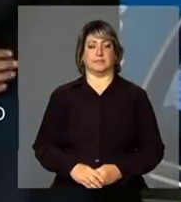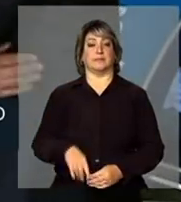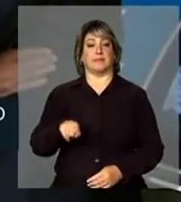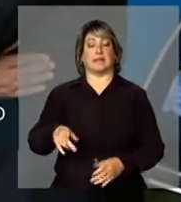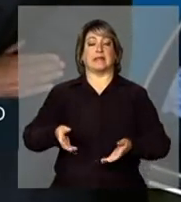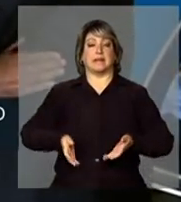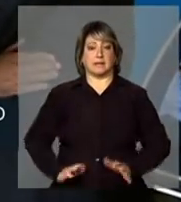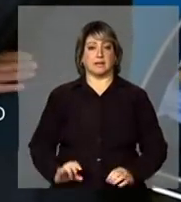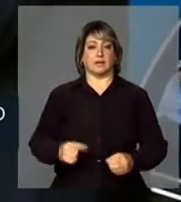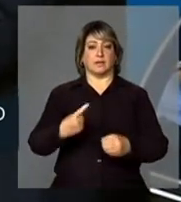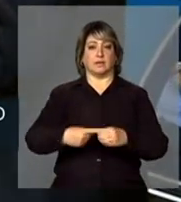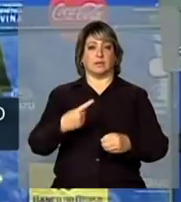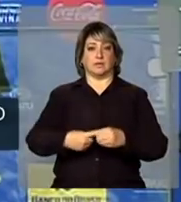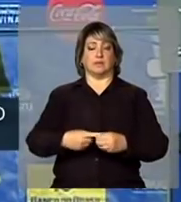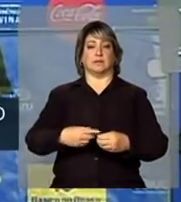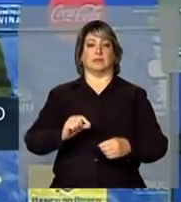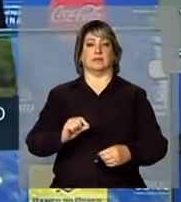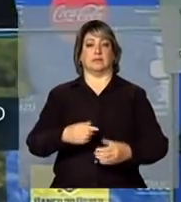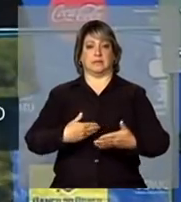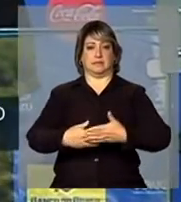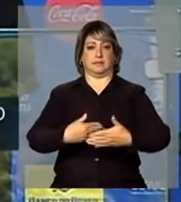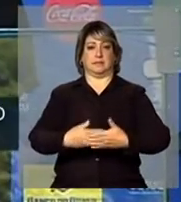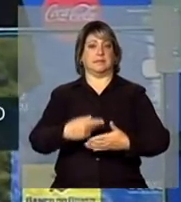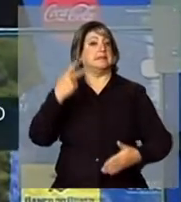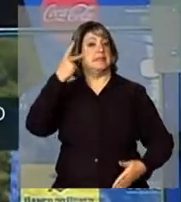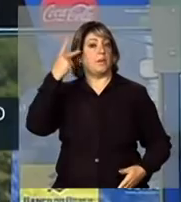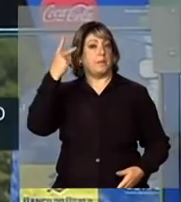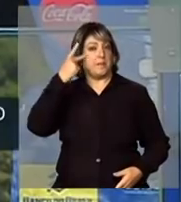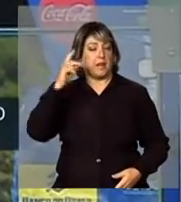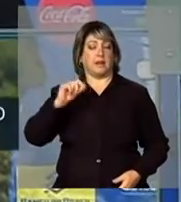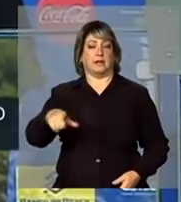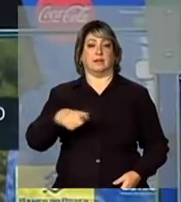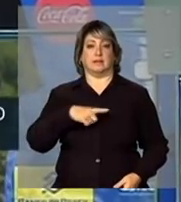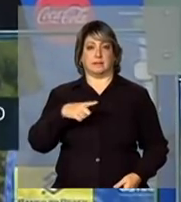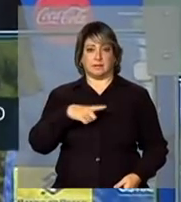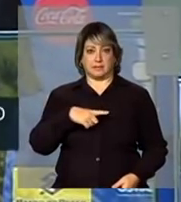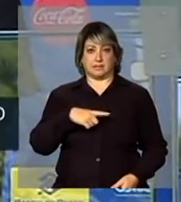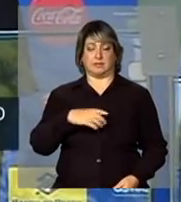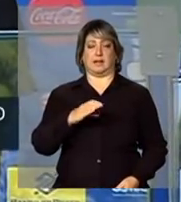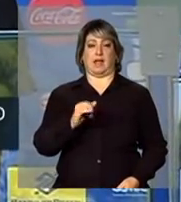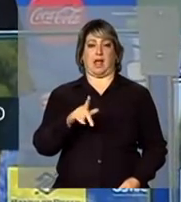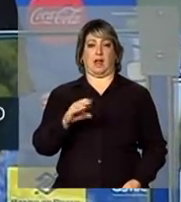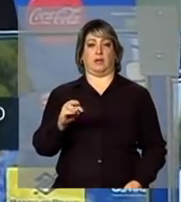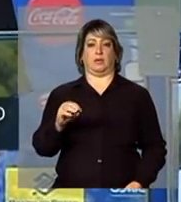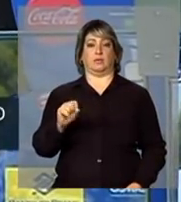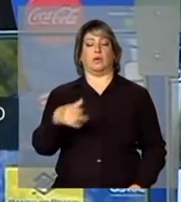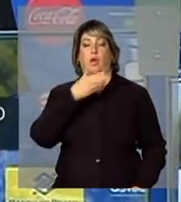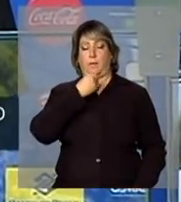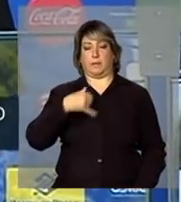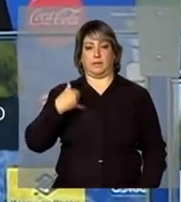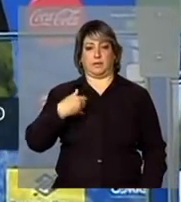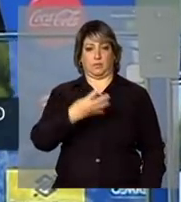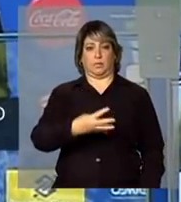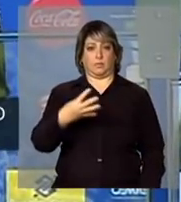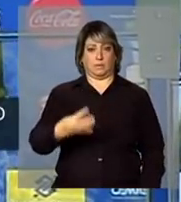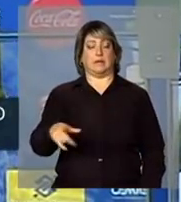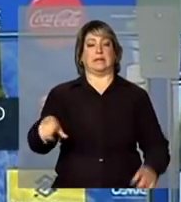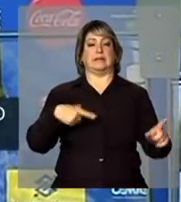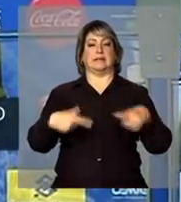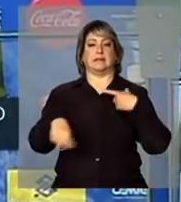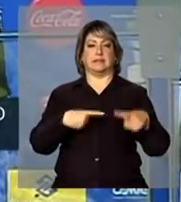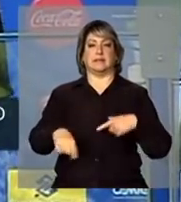Natural da cidade de Ribeirão Preto, São Paulo, Carlos Henrique Cavalari Machado tem 44 anos. É